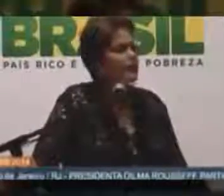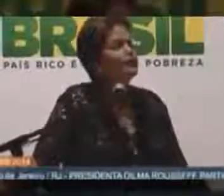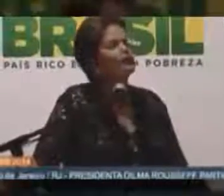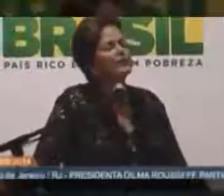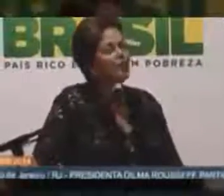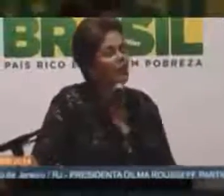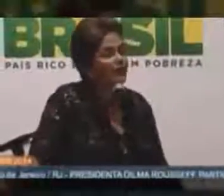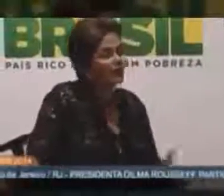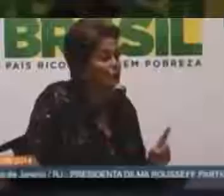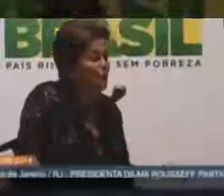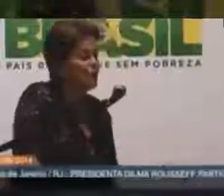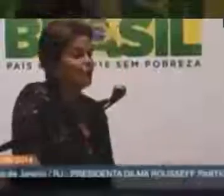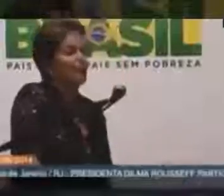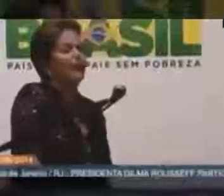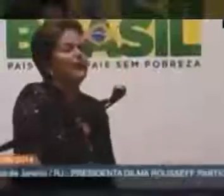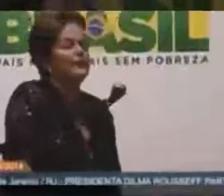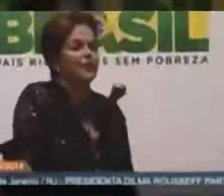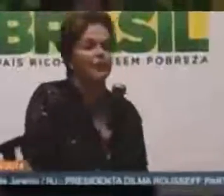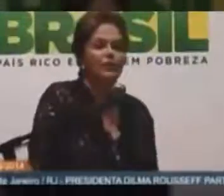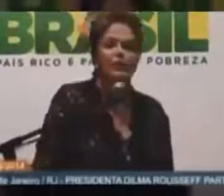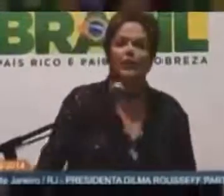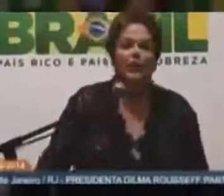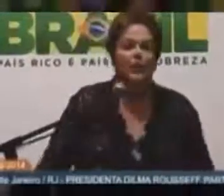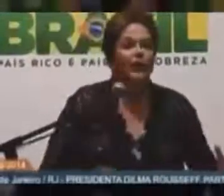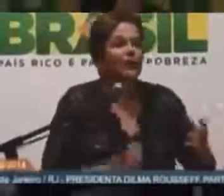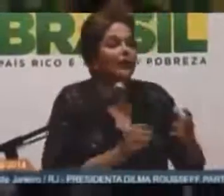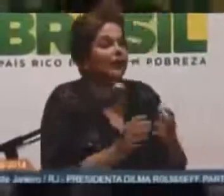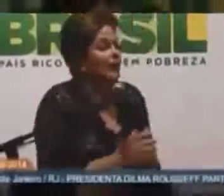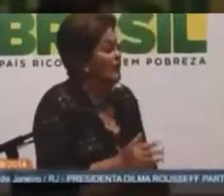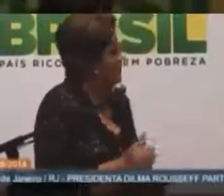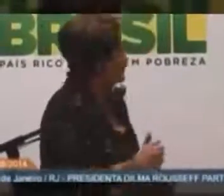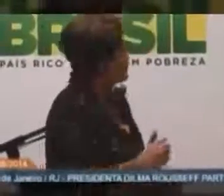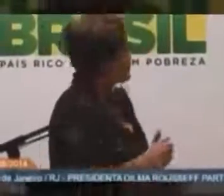1.900.000, não, 850.000, que é a Índia.